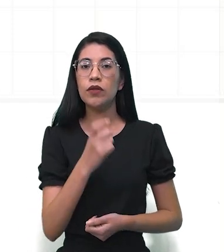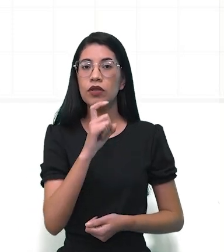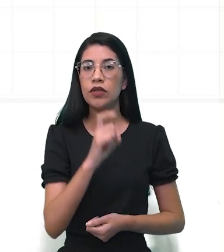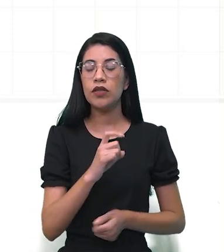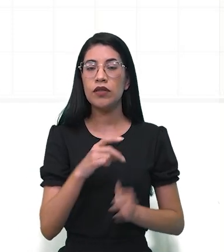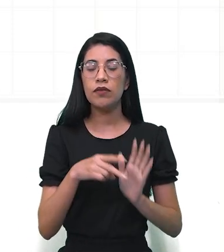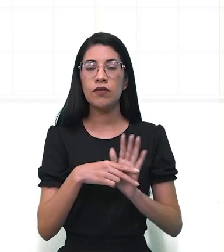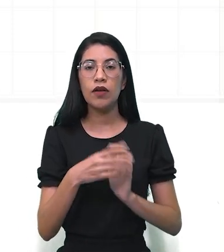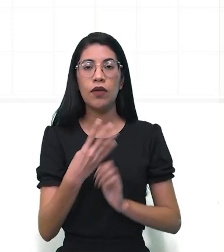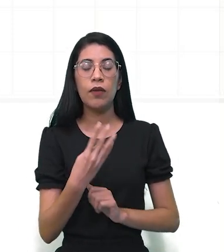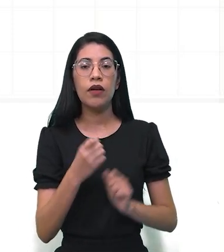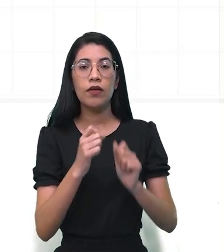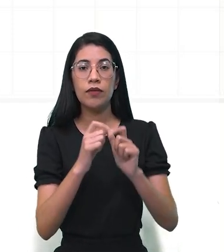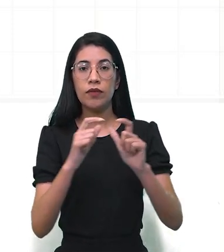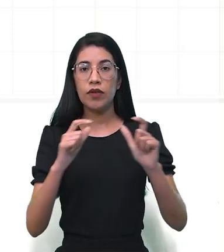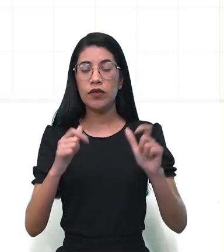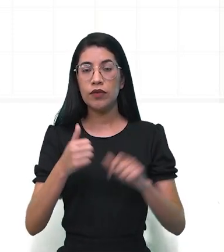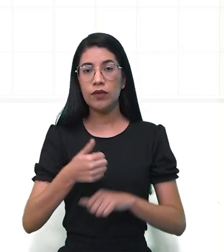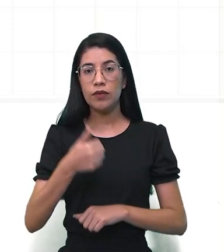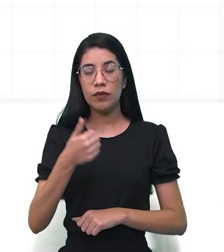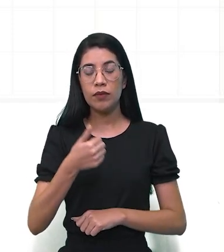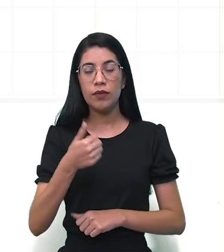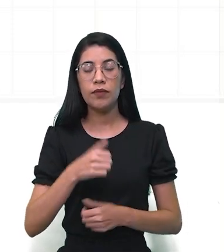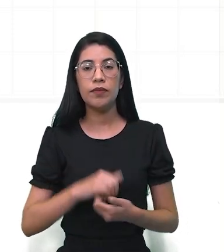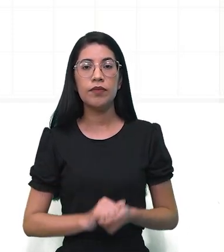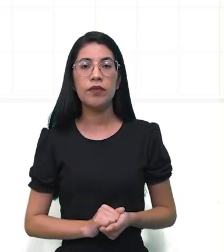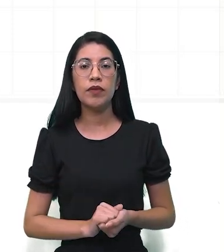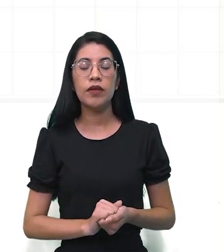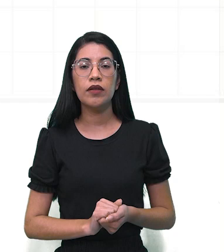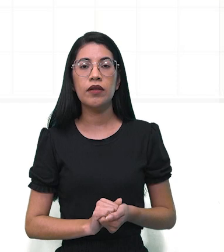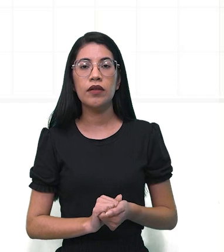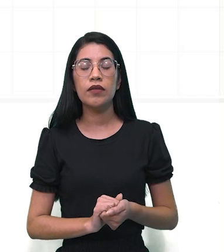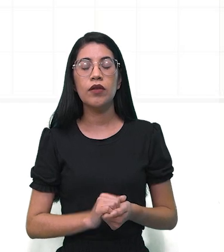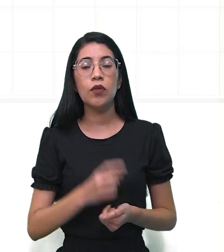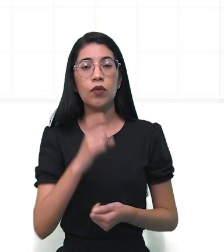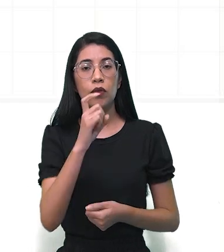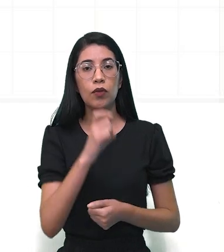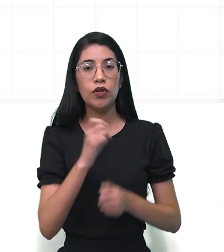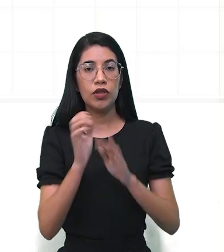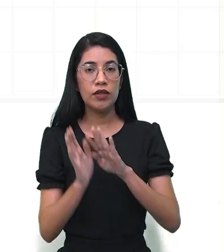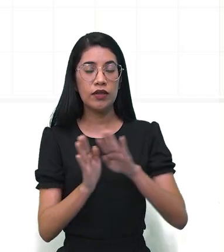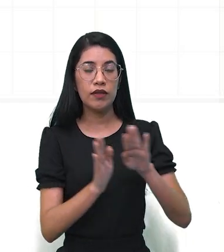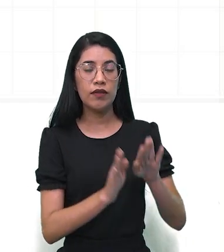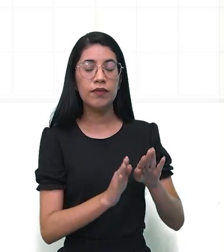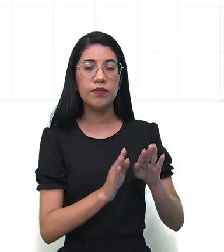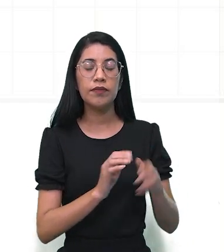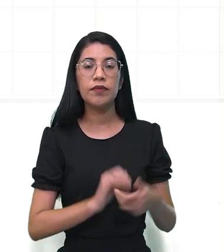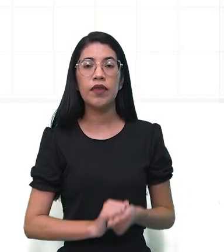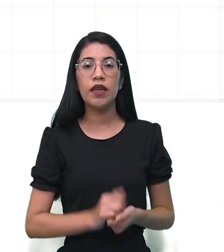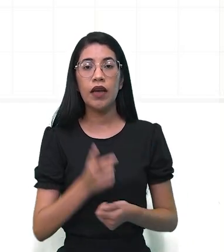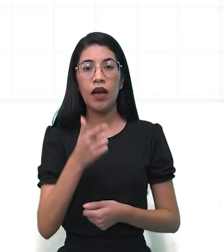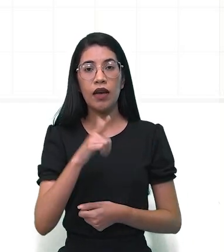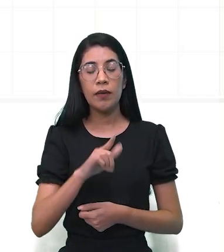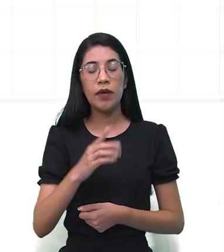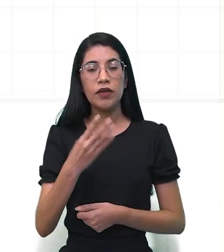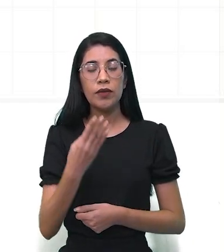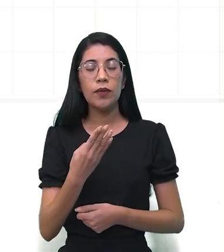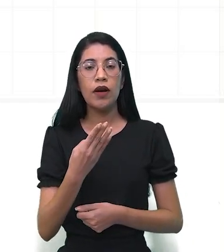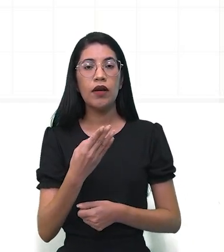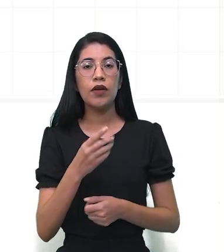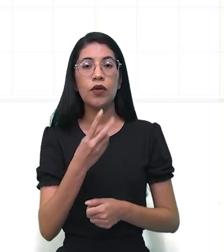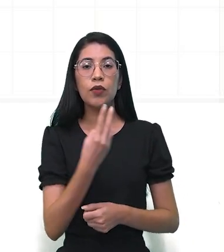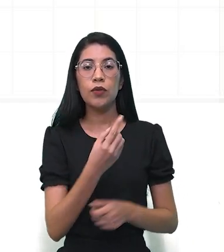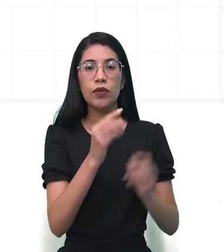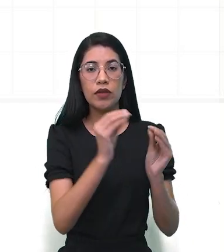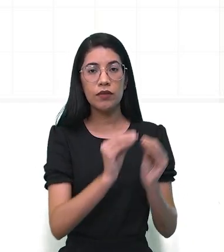equação do primeiro grau. Eu vou deixar o x aqui sozinho no primeiro membro. Vou repetir 4. E esse 2, ó, ele vai dividir